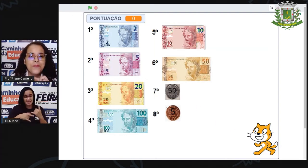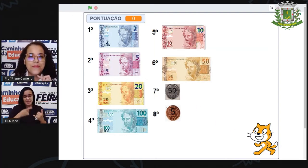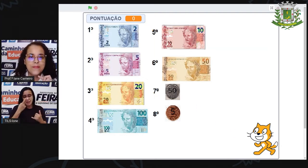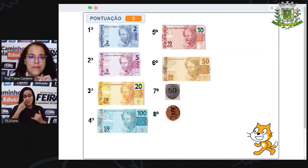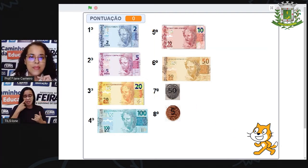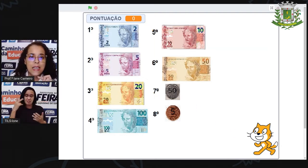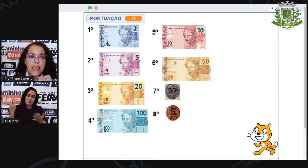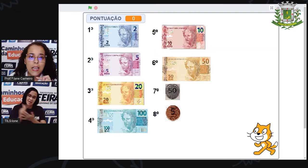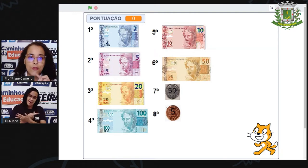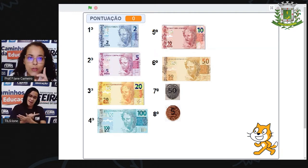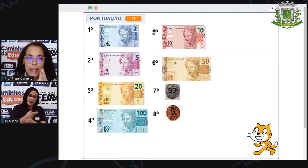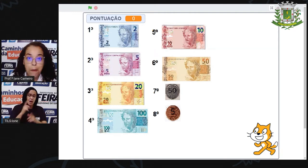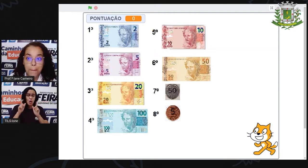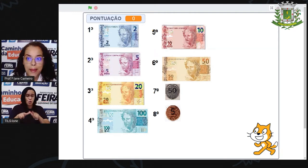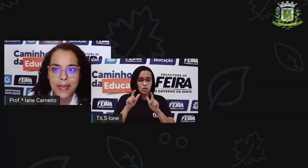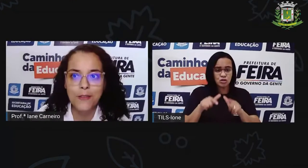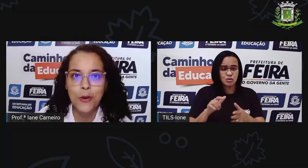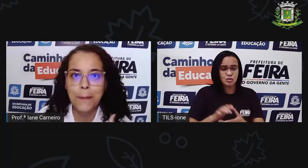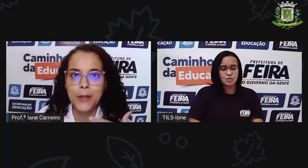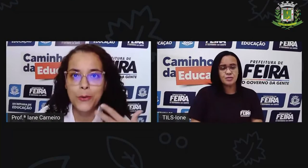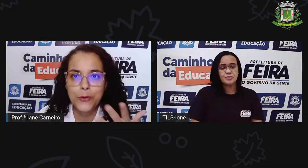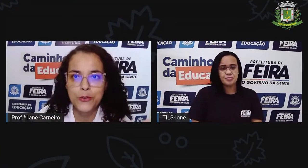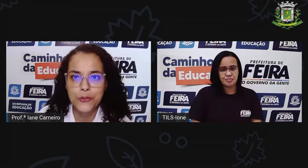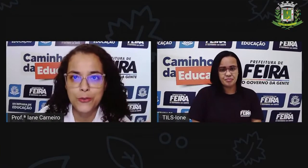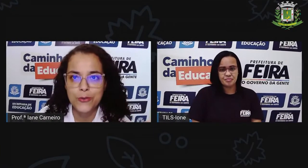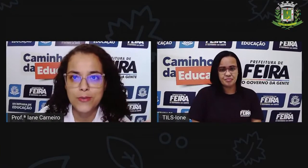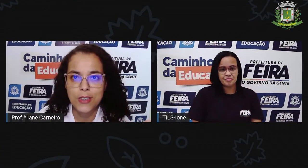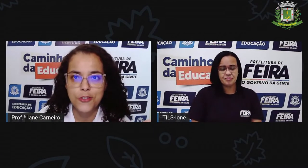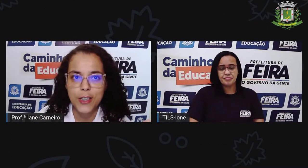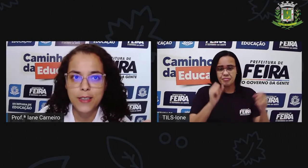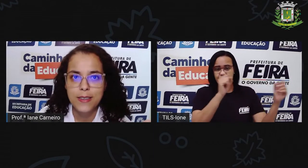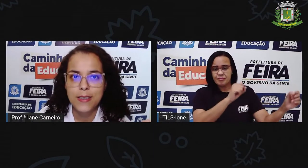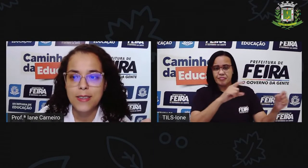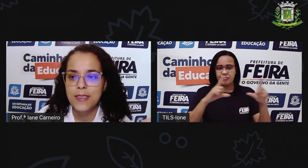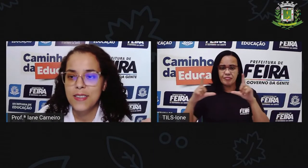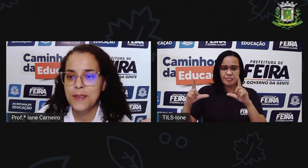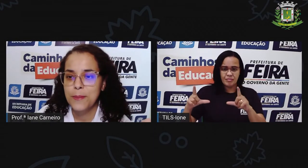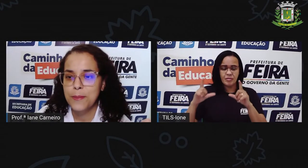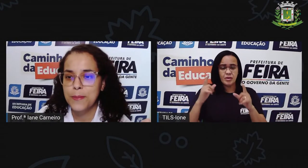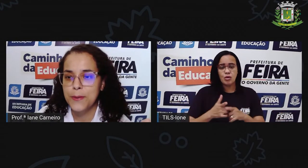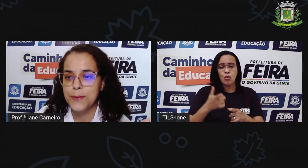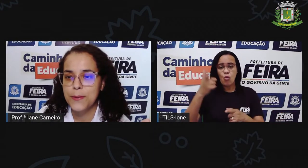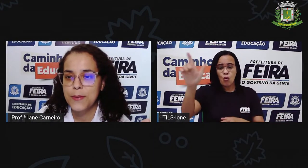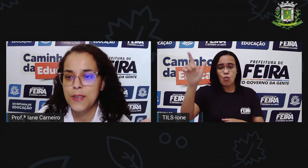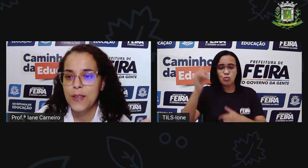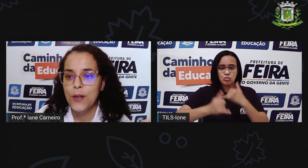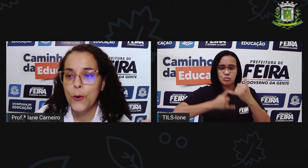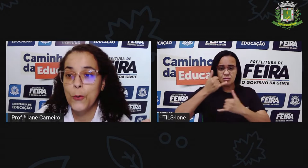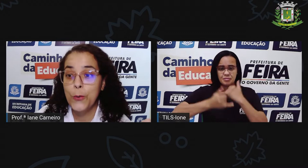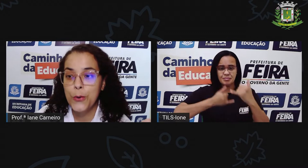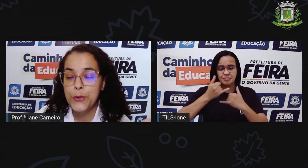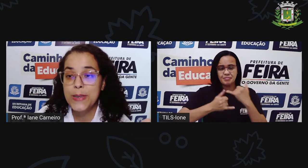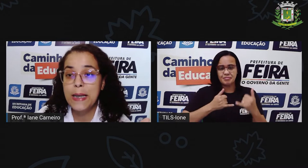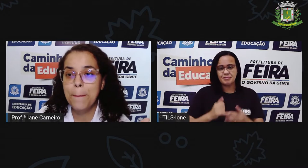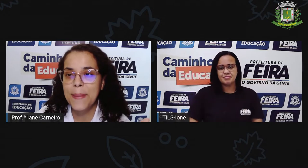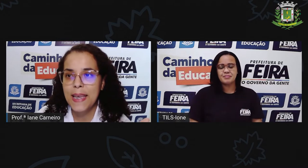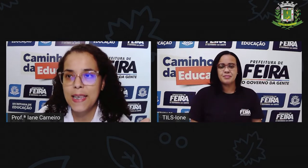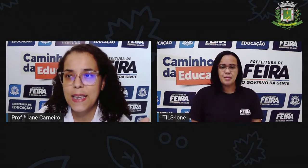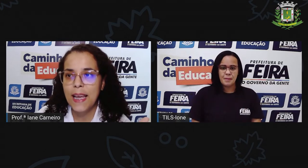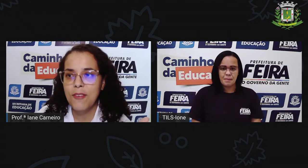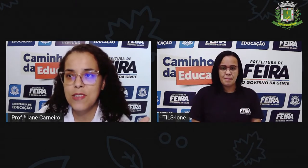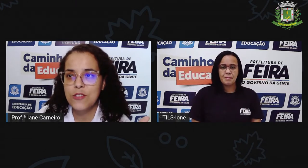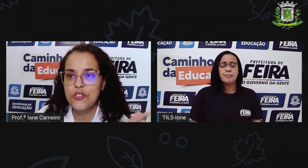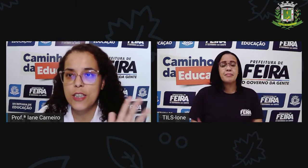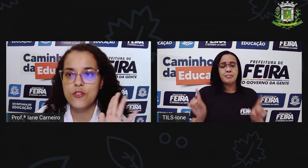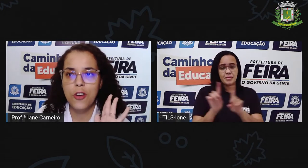tá bom? Eu vou interromper aqui e vou abrir o outro jogo. Tá joia? Pronto. O outro também